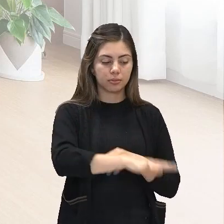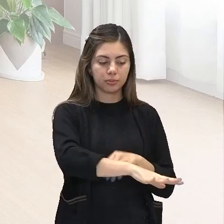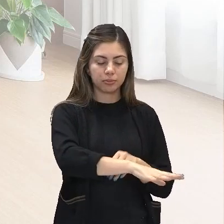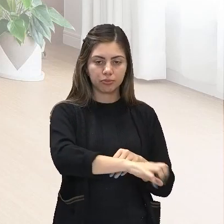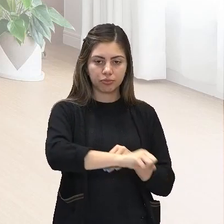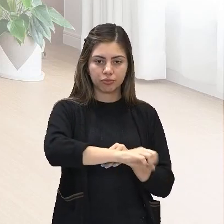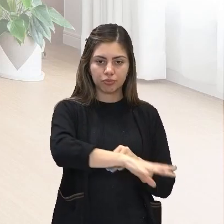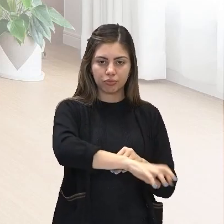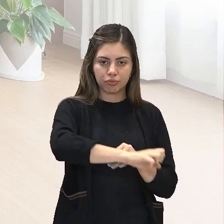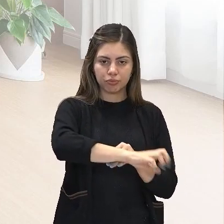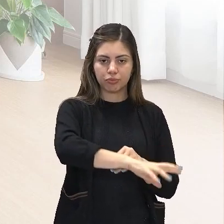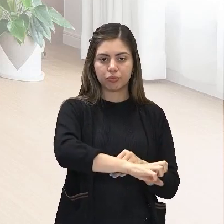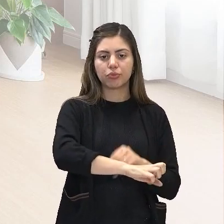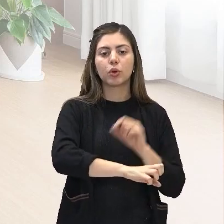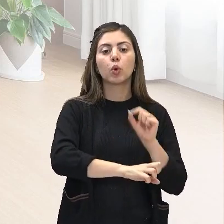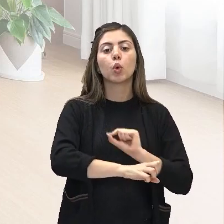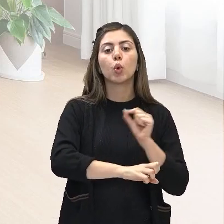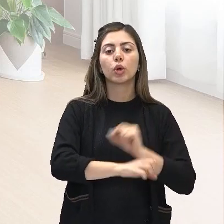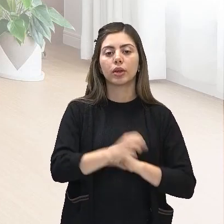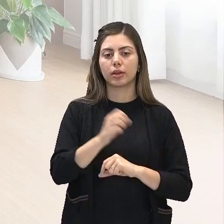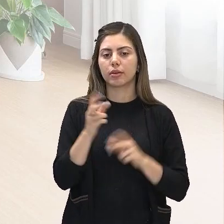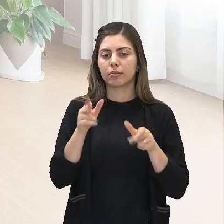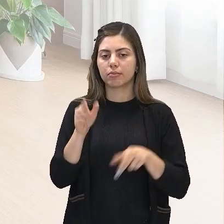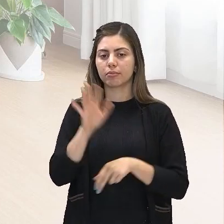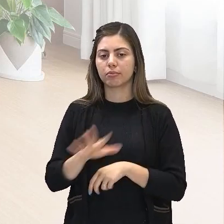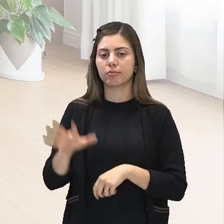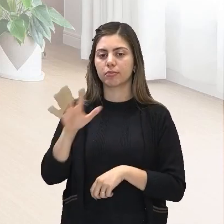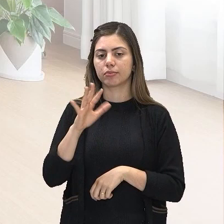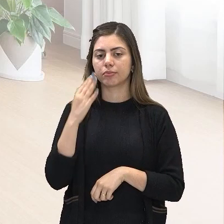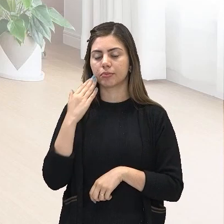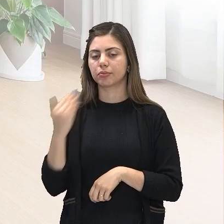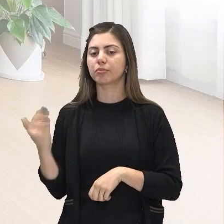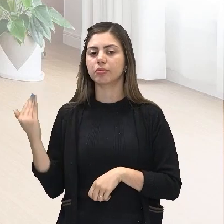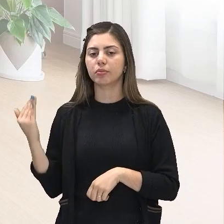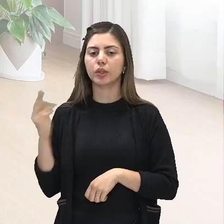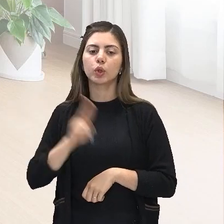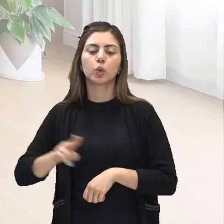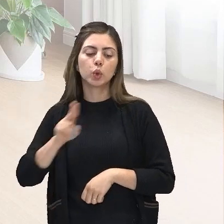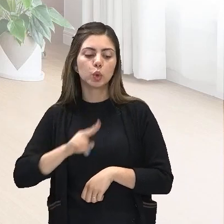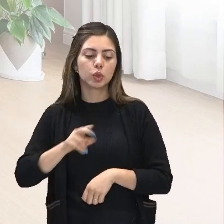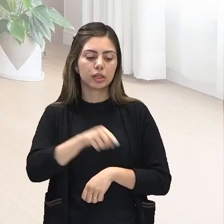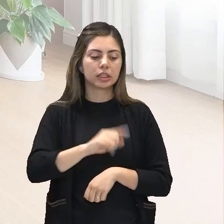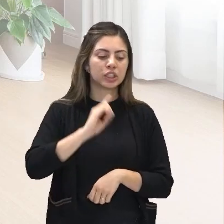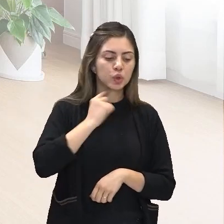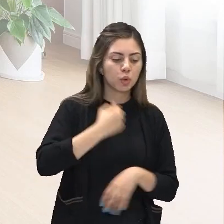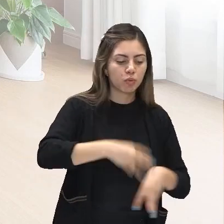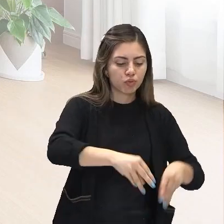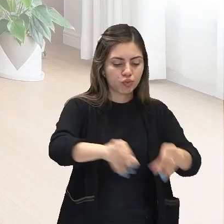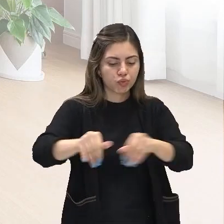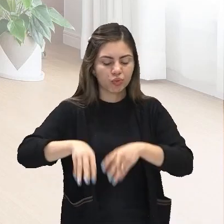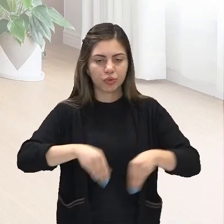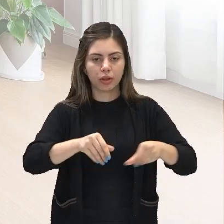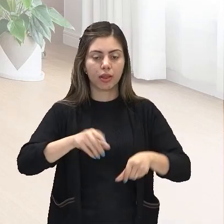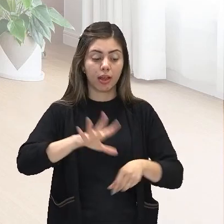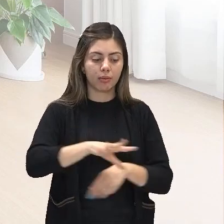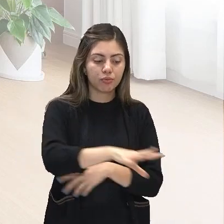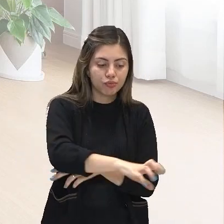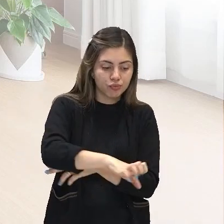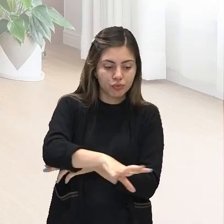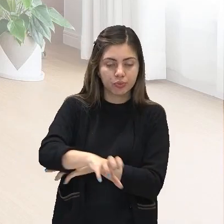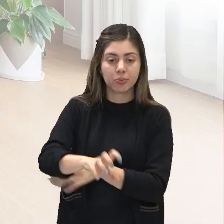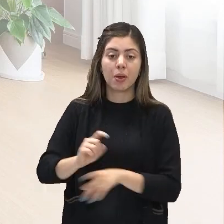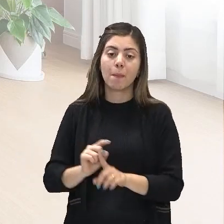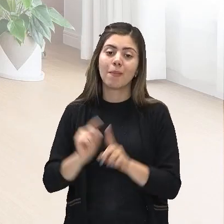nossa imagem, lá o aspirador de pó a pessoa vai utilizar, vai passar ali no chão para tirar toda aquela poeira. Só que ele gasta